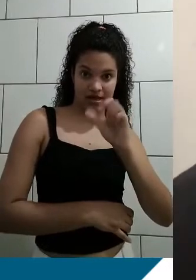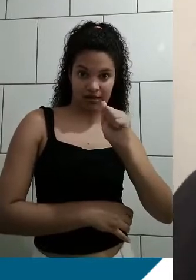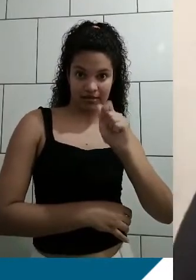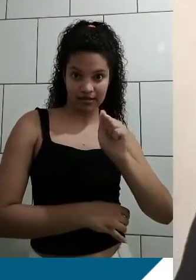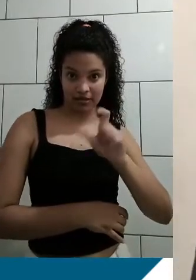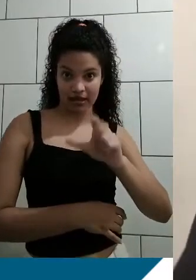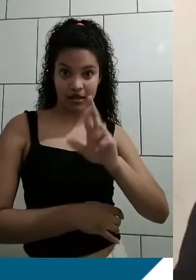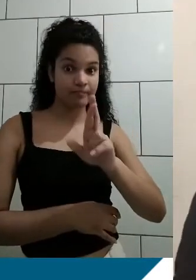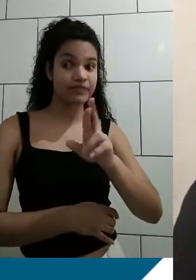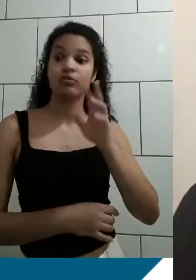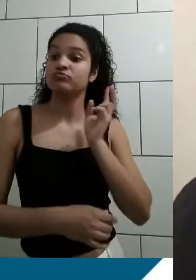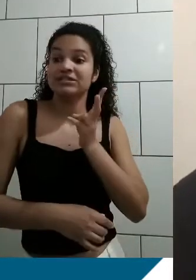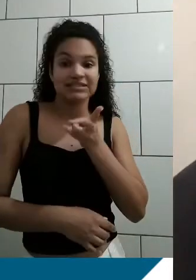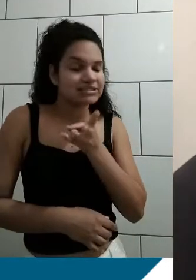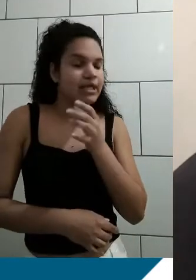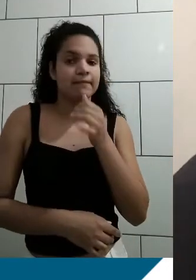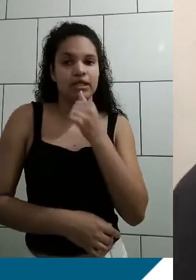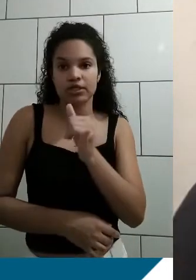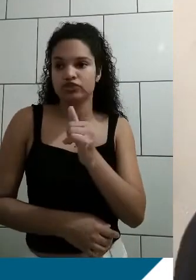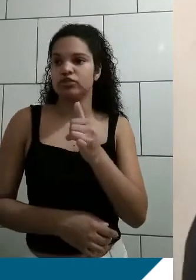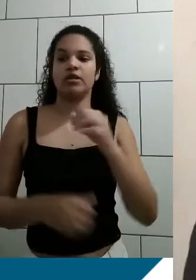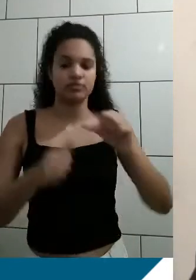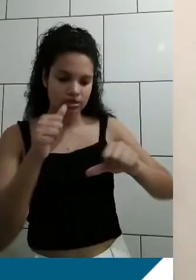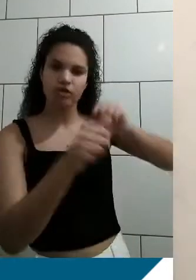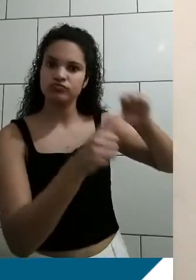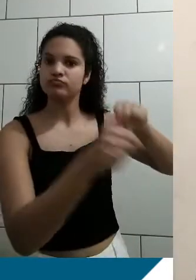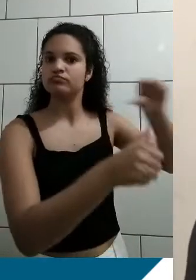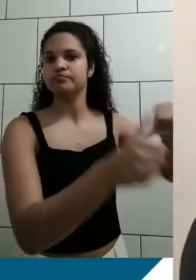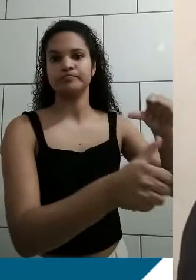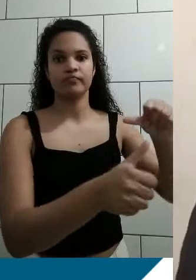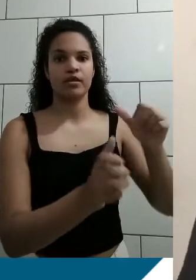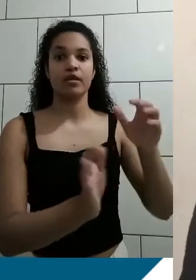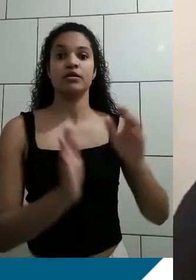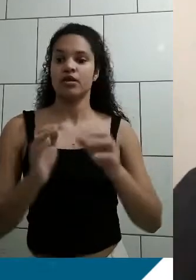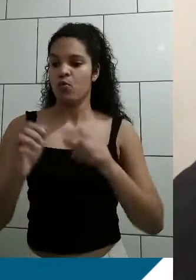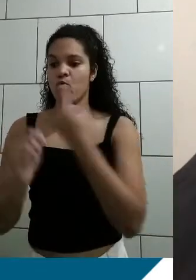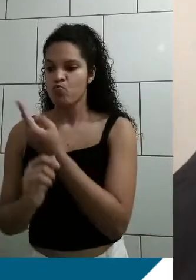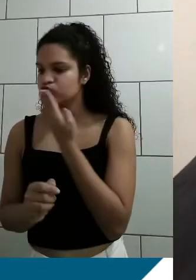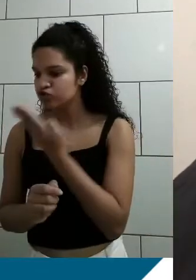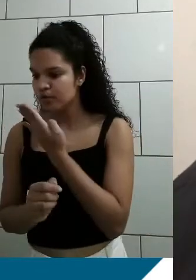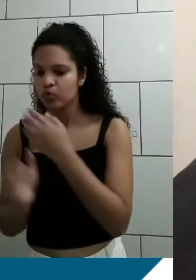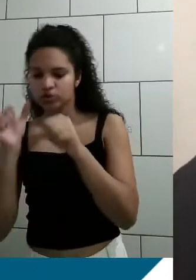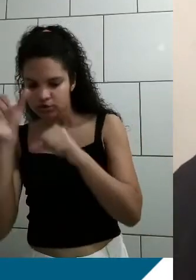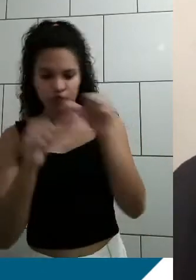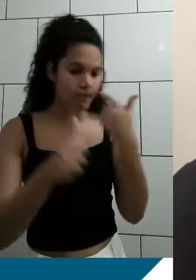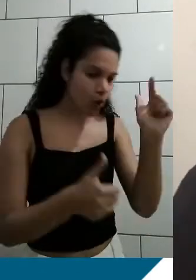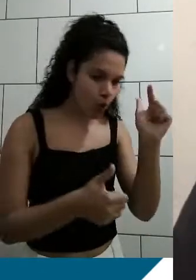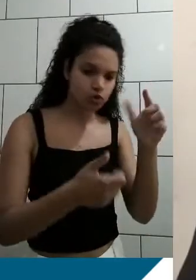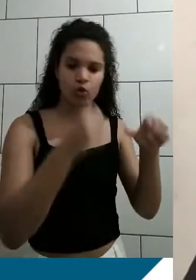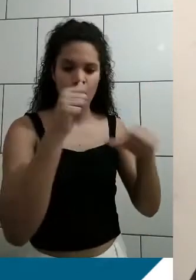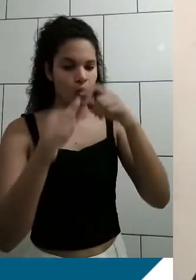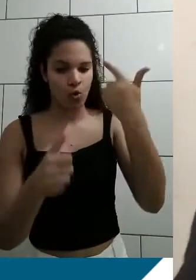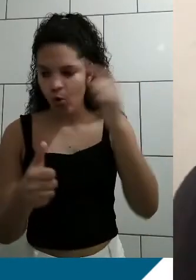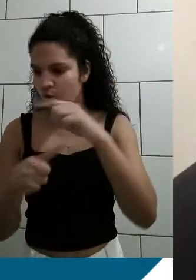tem como a energia se converter integralmente, ou seja, 100% de uma forma para outra.